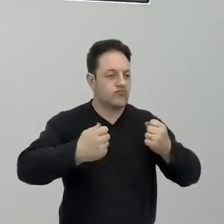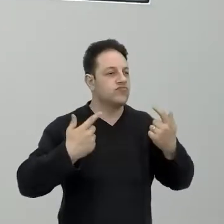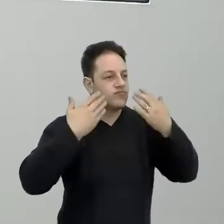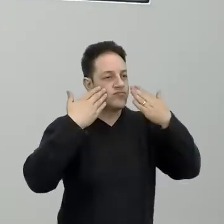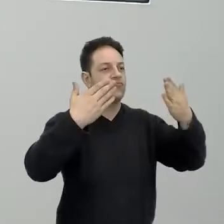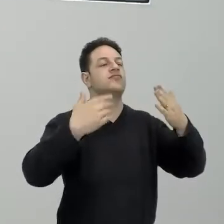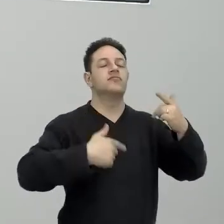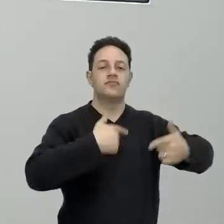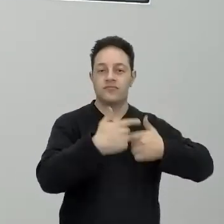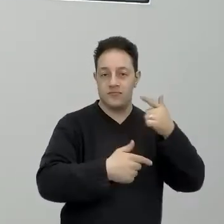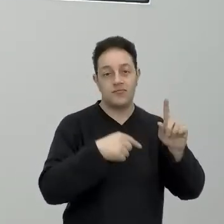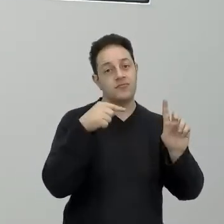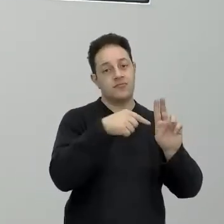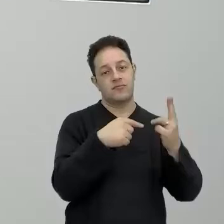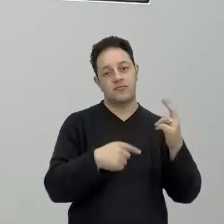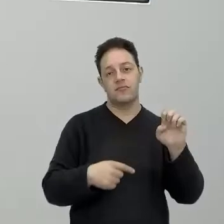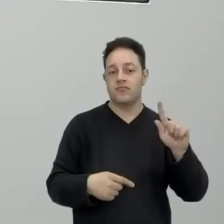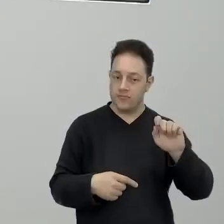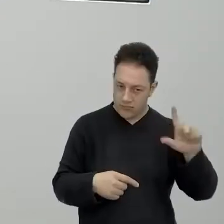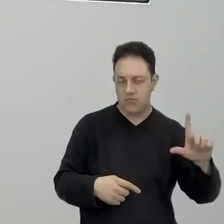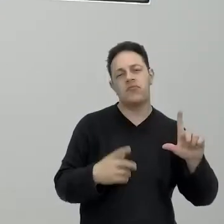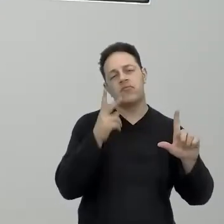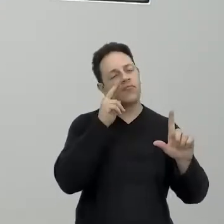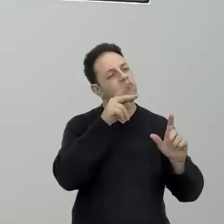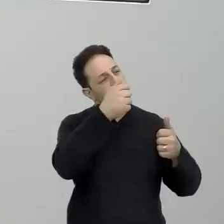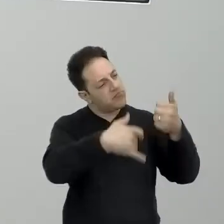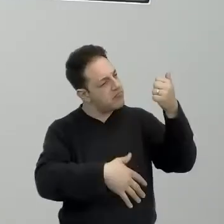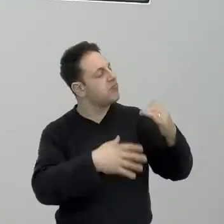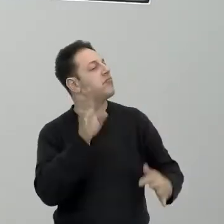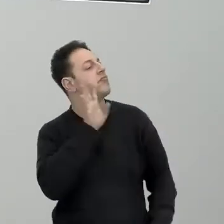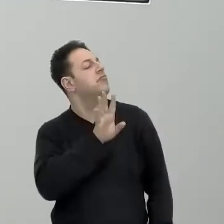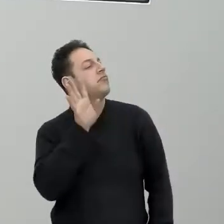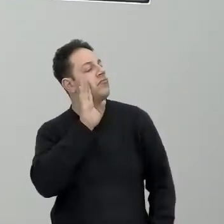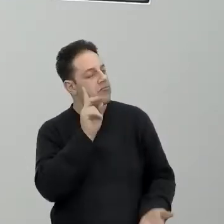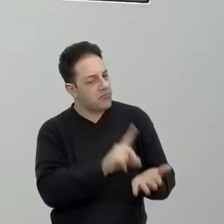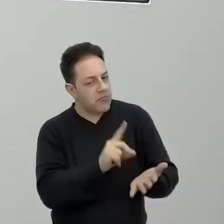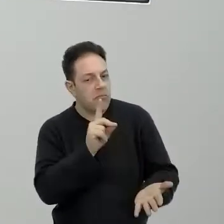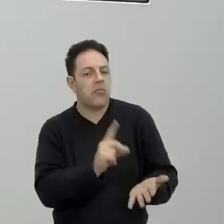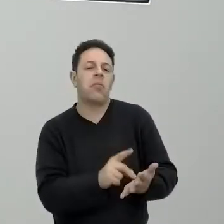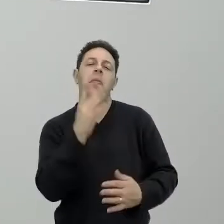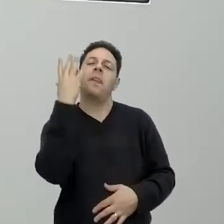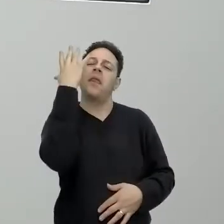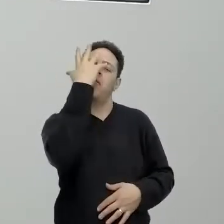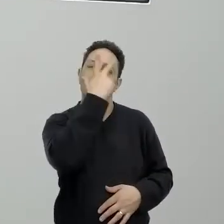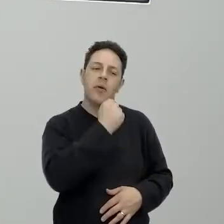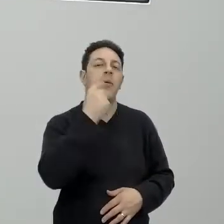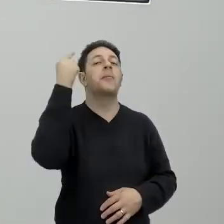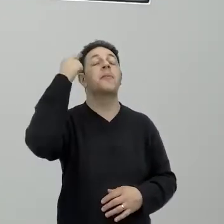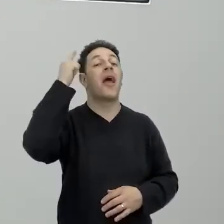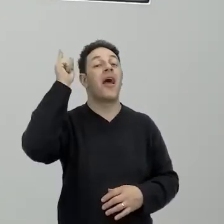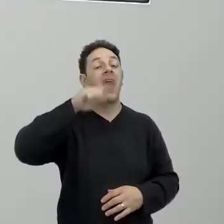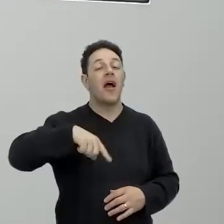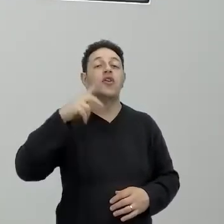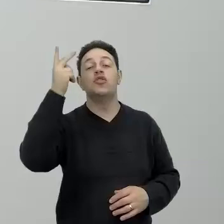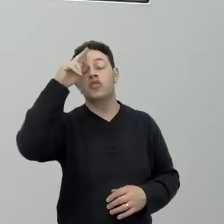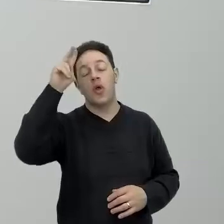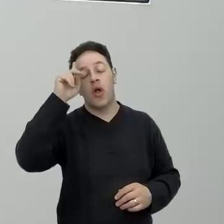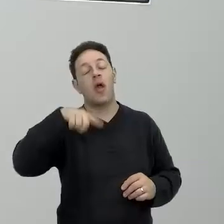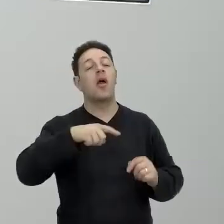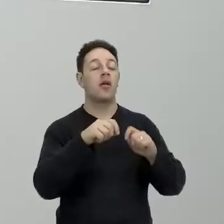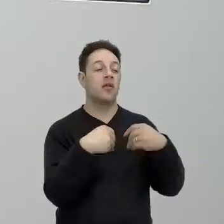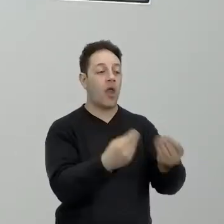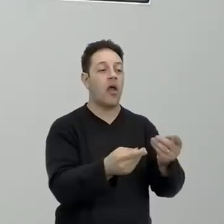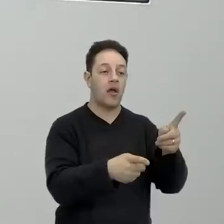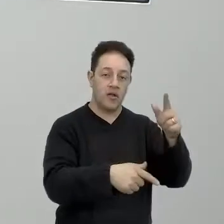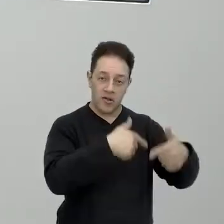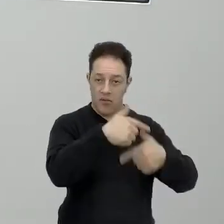ele está pensando nisso, isso tudo é bonito, né? A gente ouve e fala, nossa, que legal, né? Ele está pensando nesse movimento da história e de